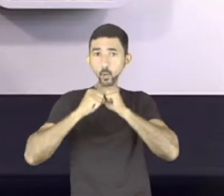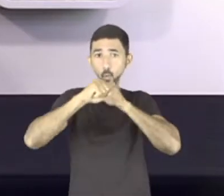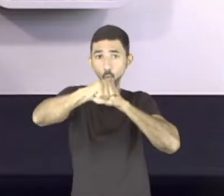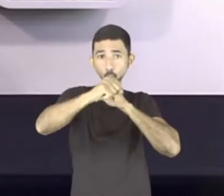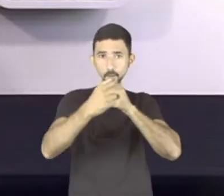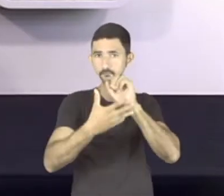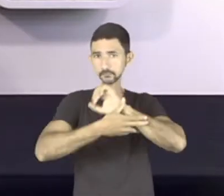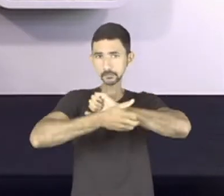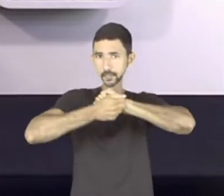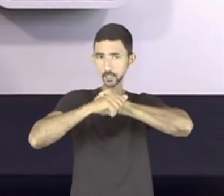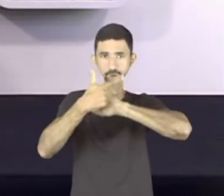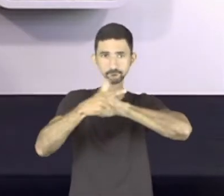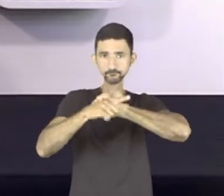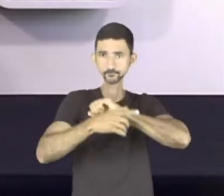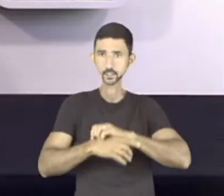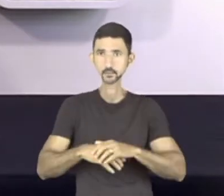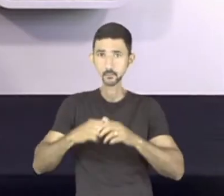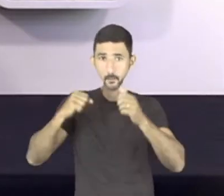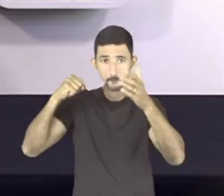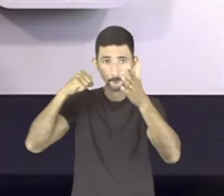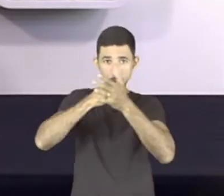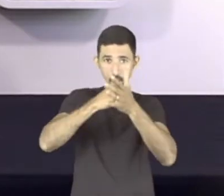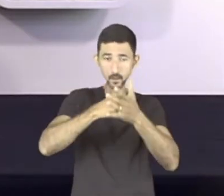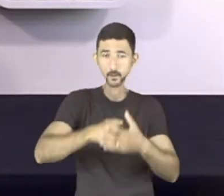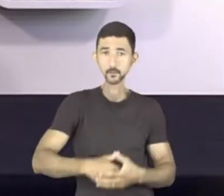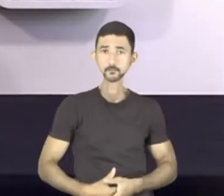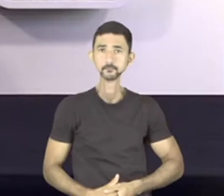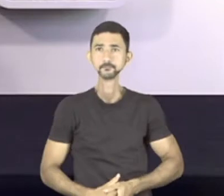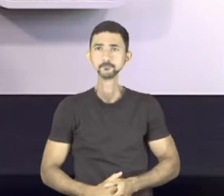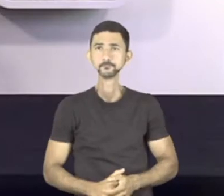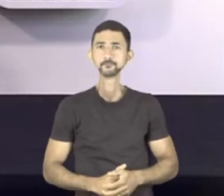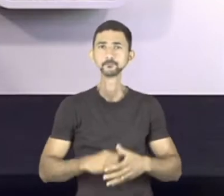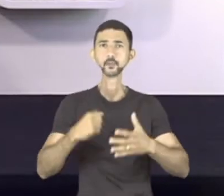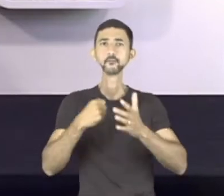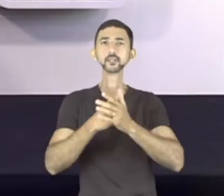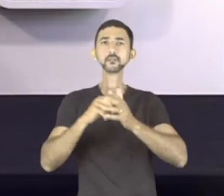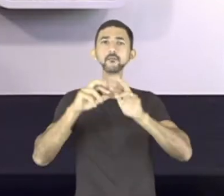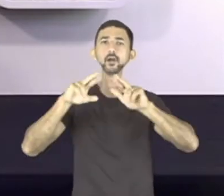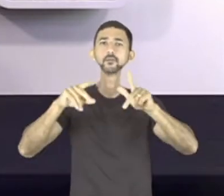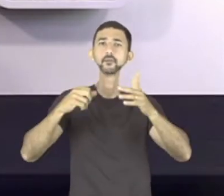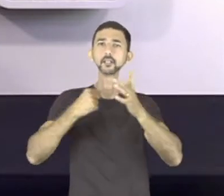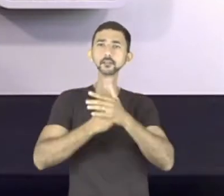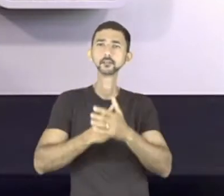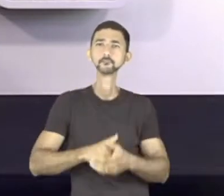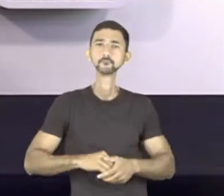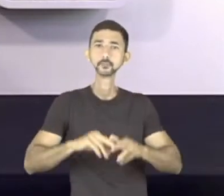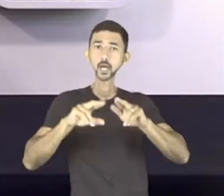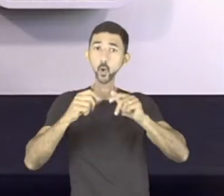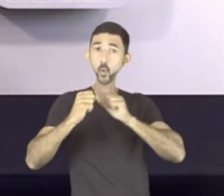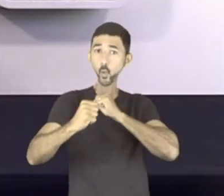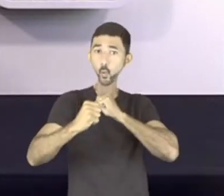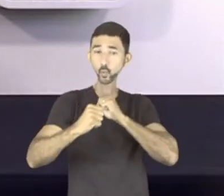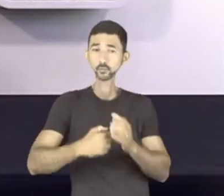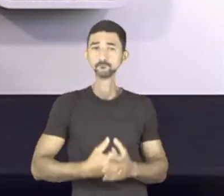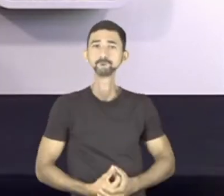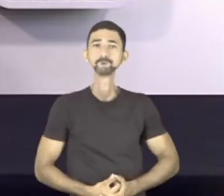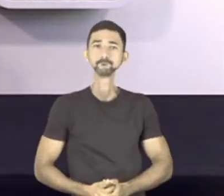tem a pegada, você tem a batida, tá? Que é o que vai diferenciar as lutas com